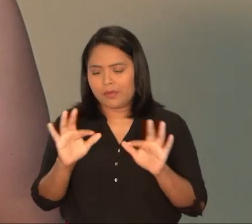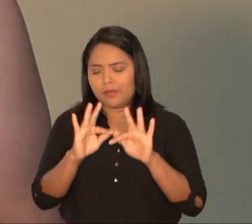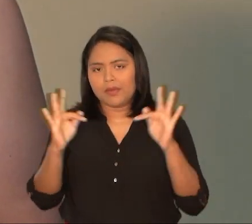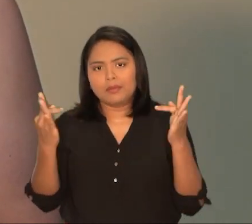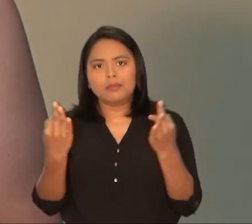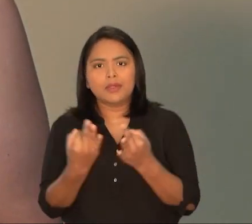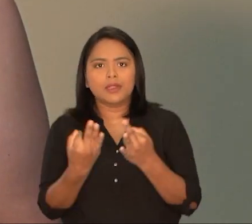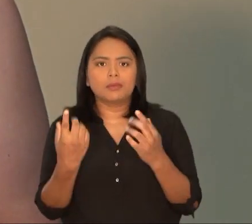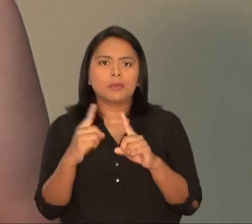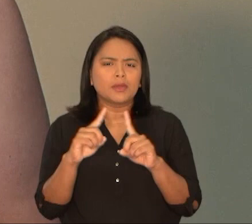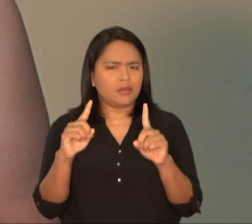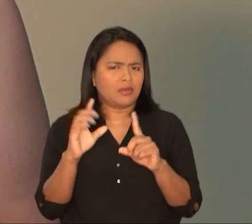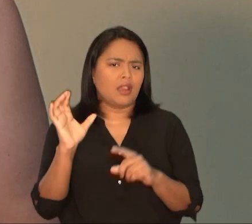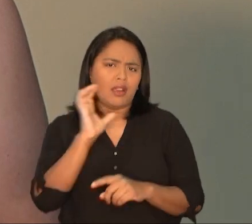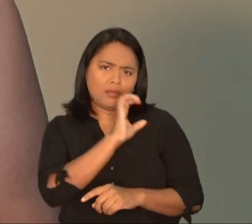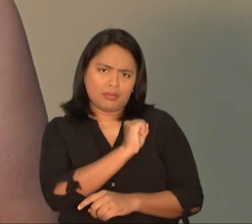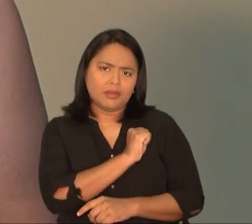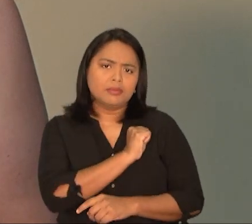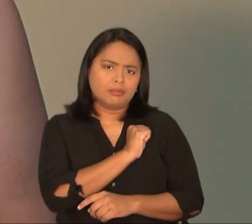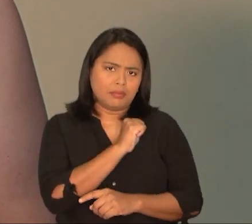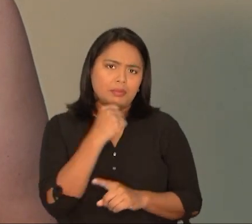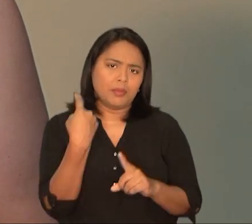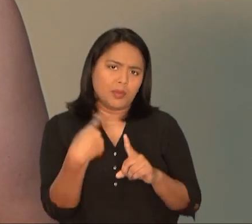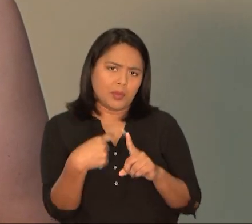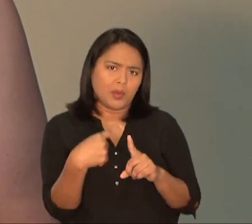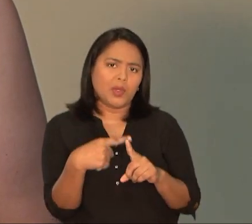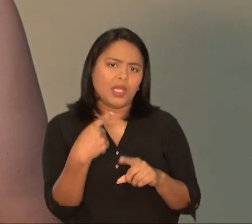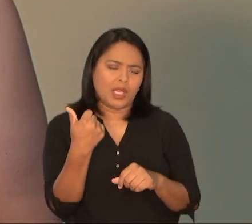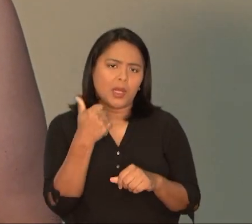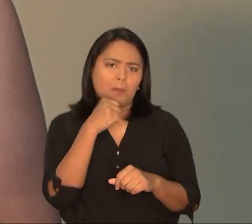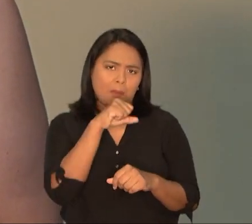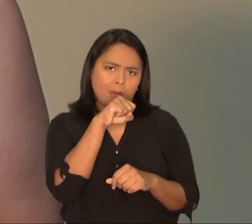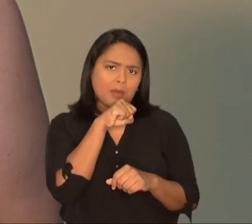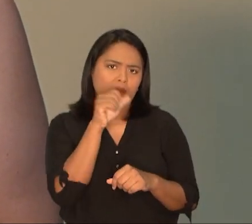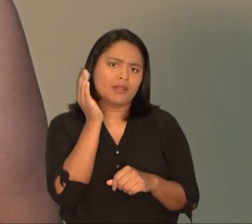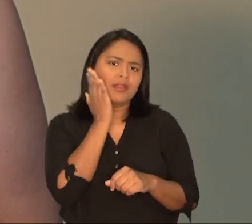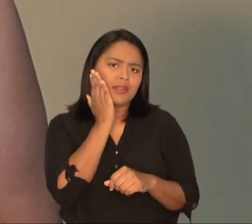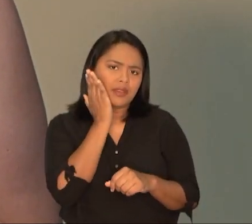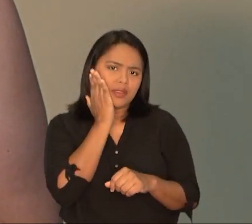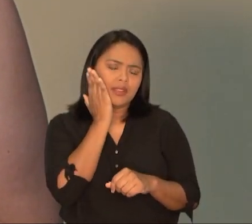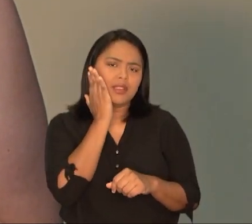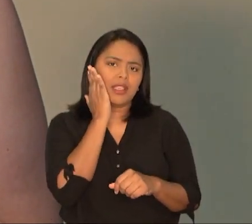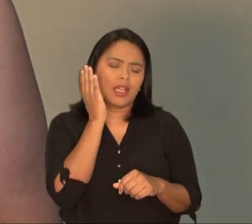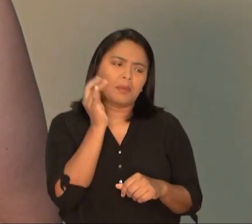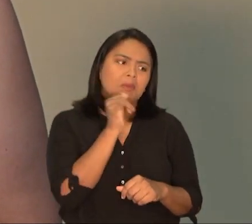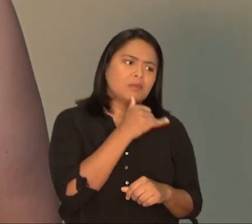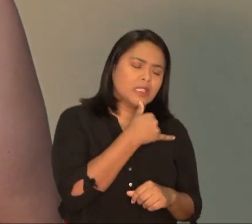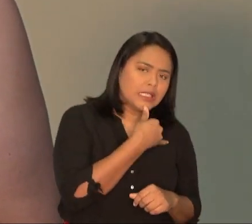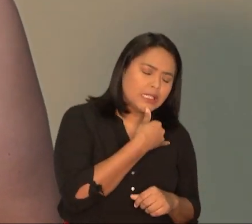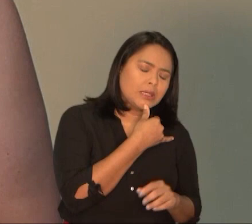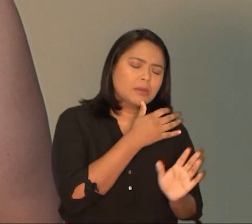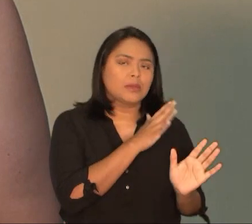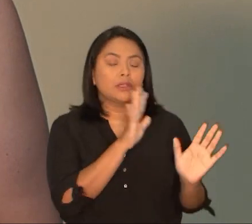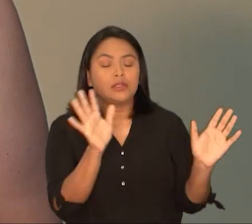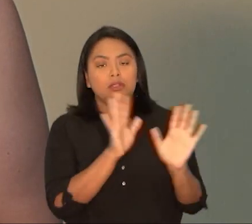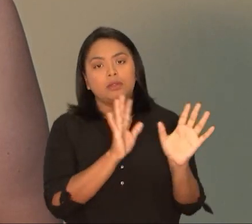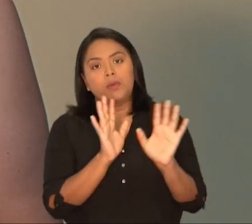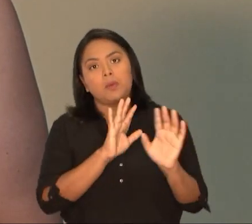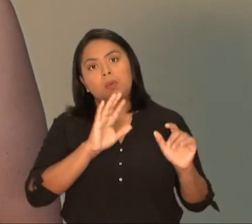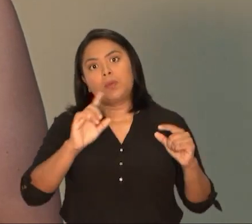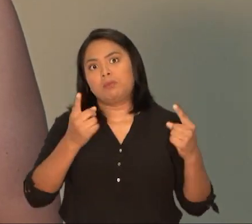Mas foi rápido, né? Porque mãe cai, mas mãe tem uma capacidade muito grande de superar tudo muito